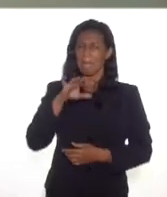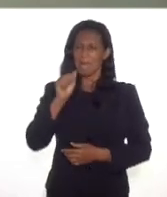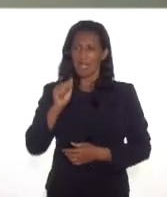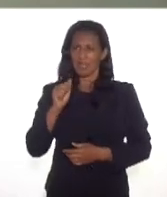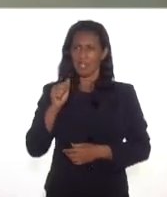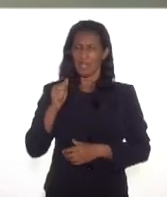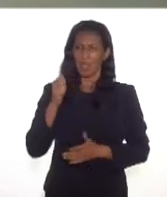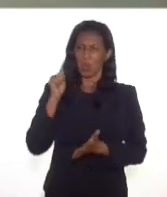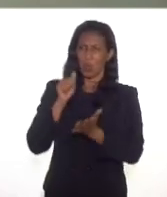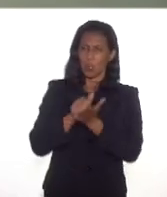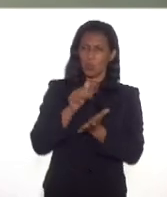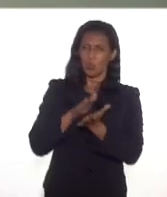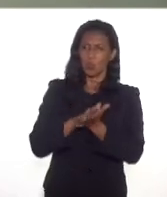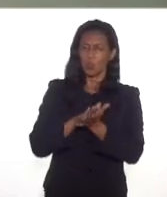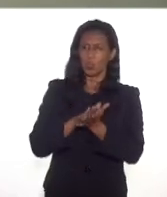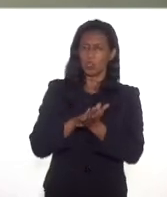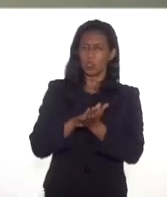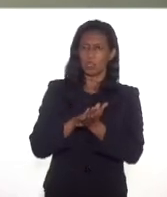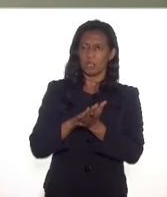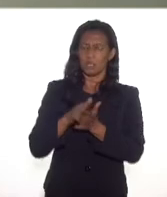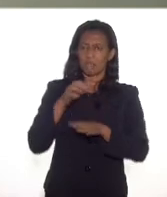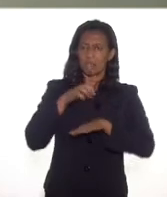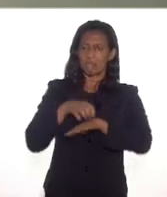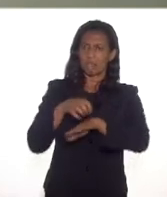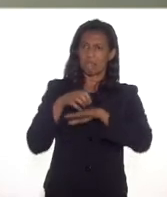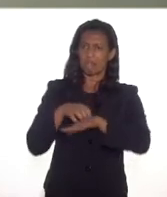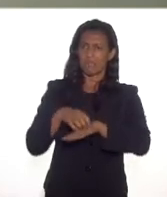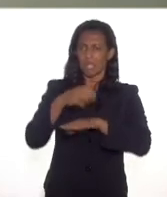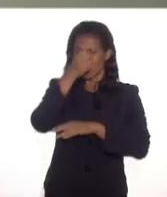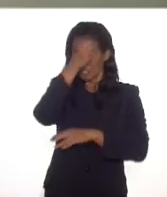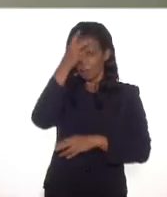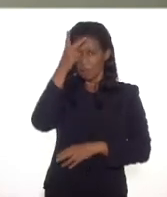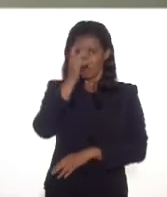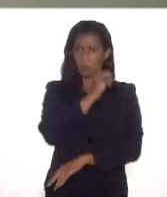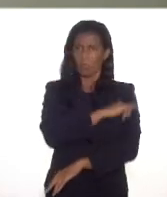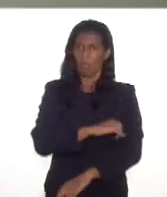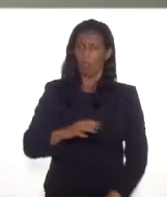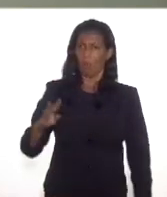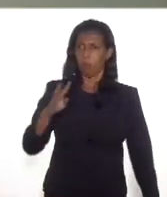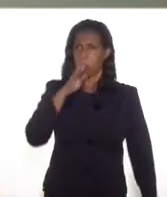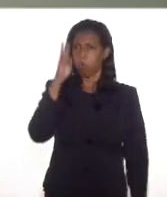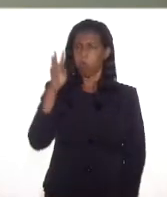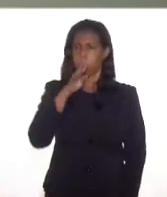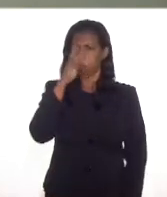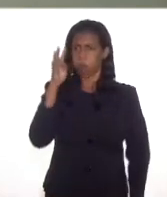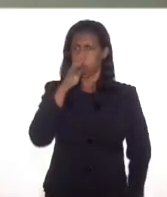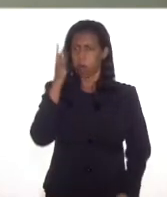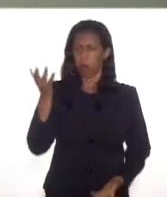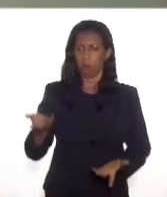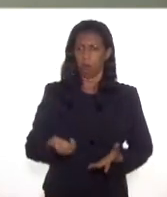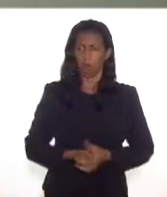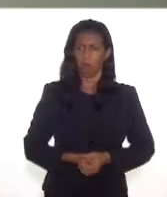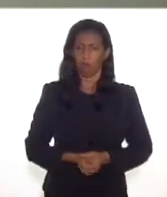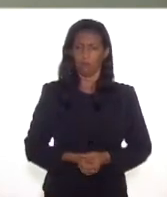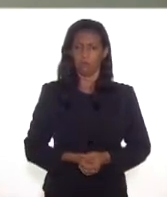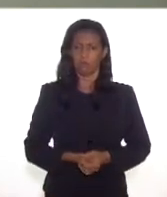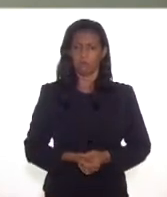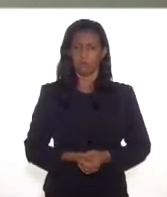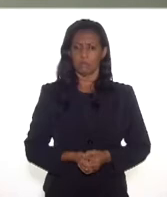trânsito na Prefeitura do Rio é um completo absurdo.